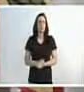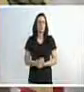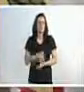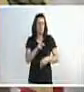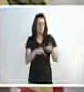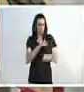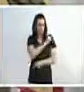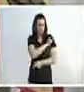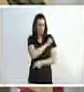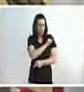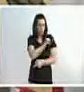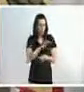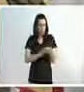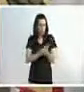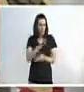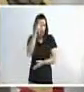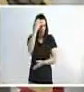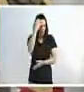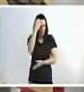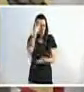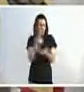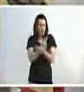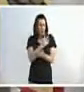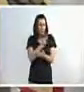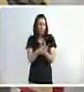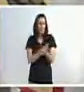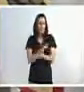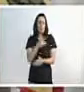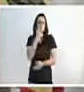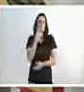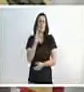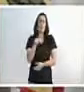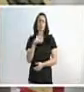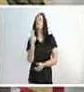culpa nenhuma. Eles não erraram em nada. Né? Eles são vítimas.